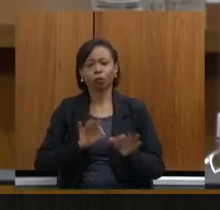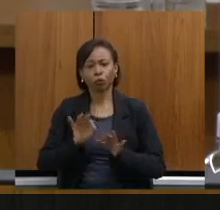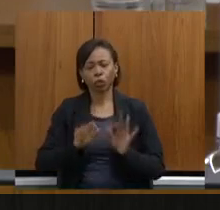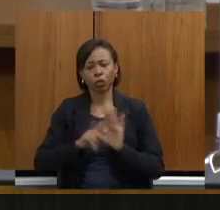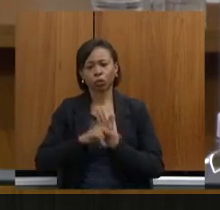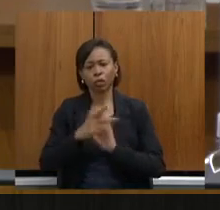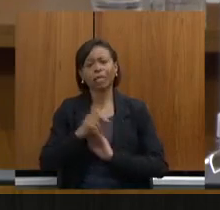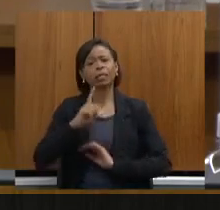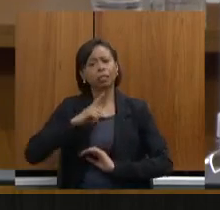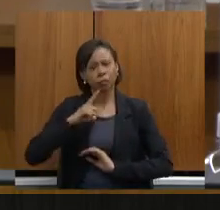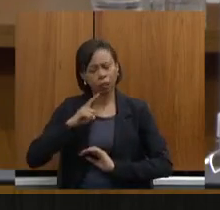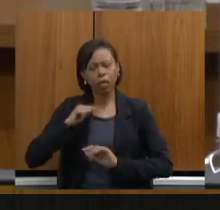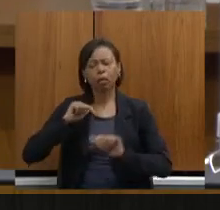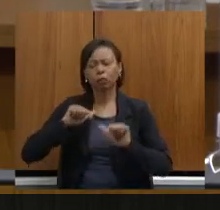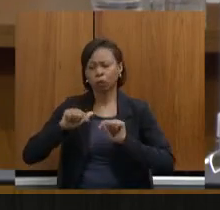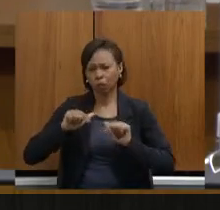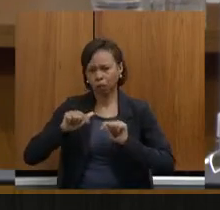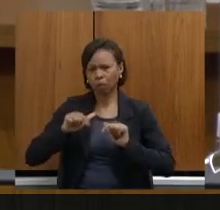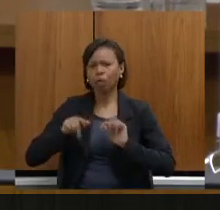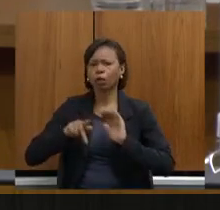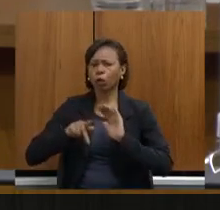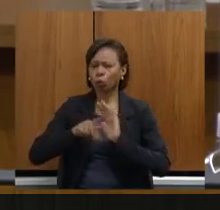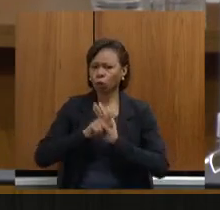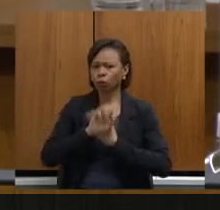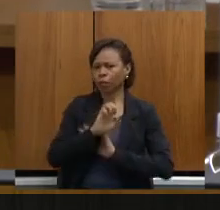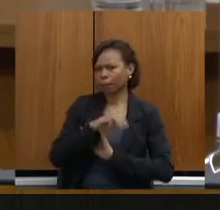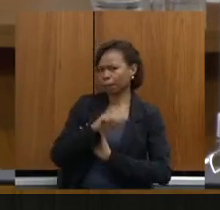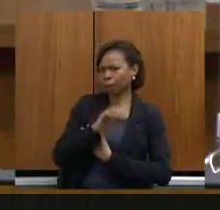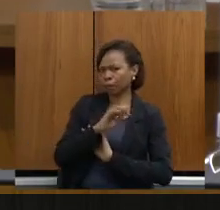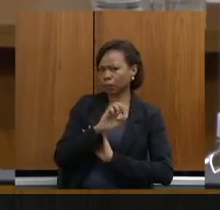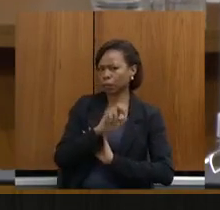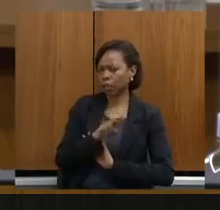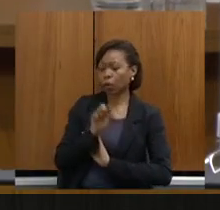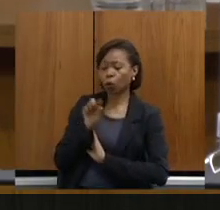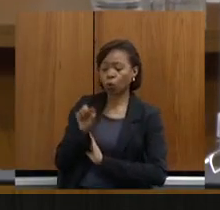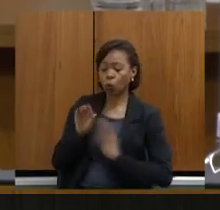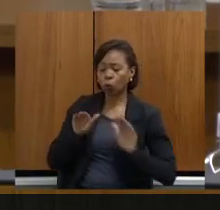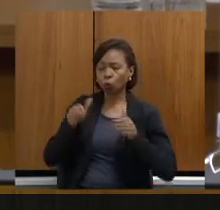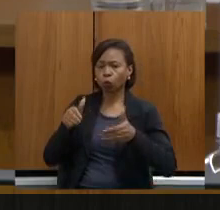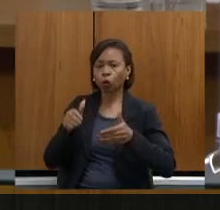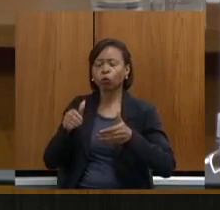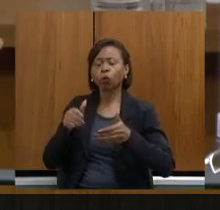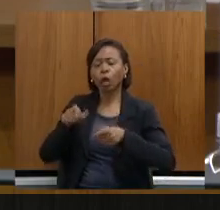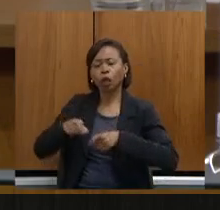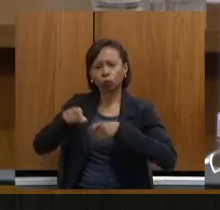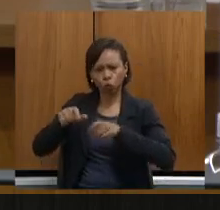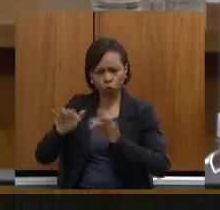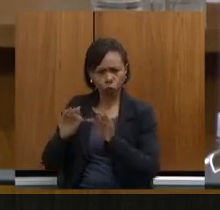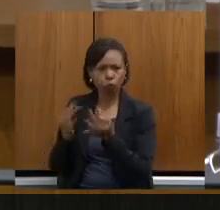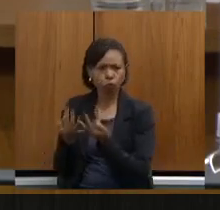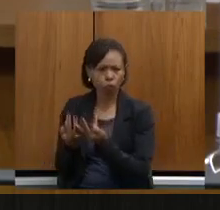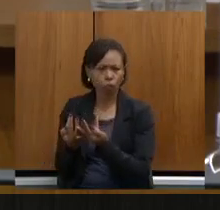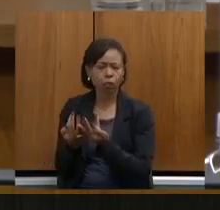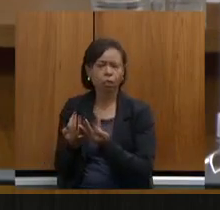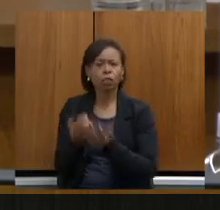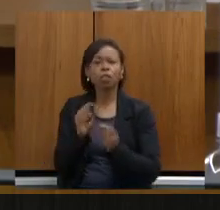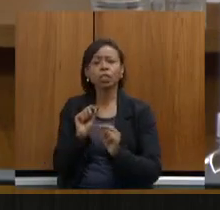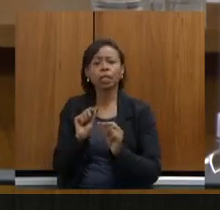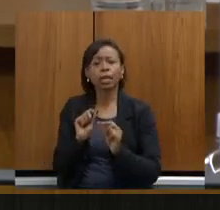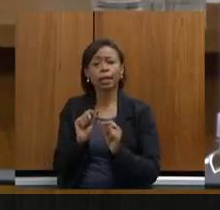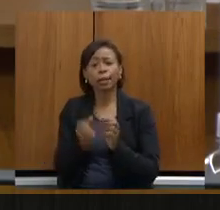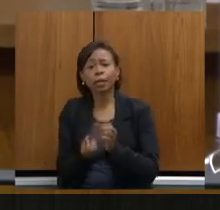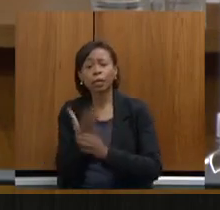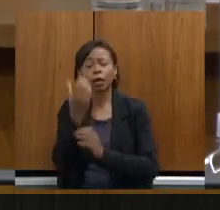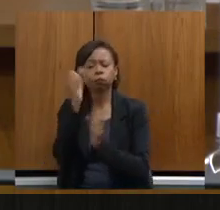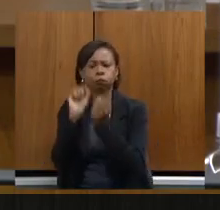familiares sendo feito pela Emater de colocar pequenas né cozinha né pequenas